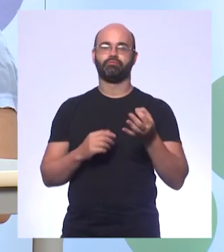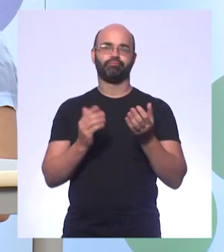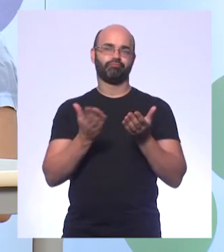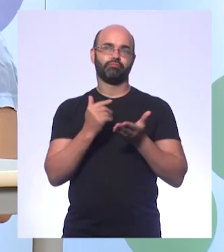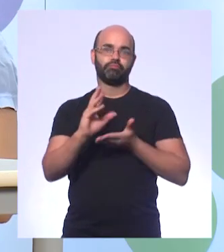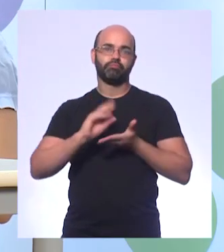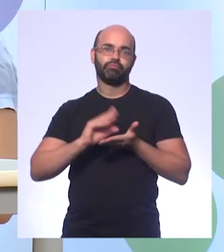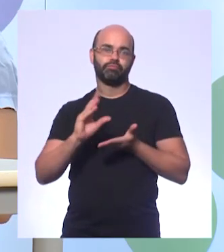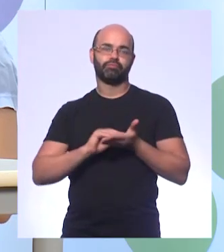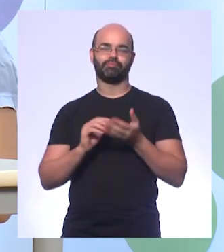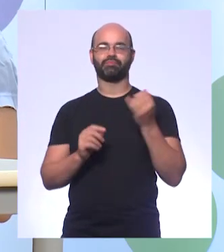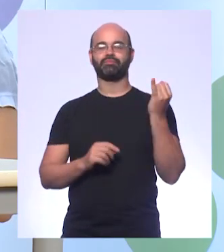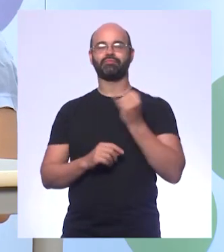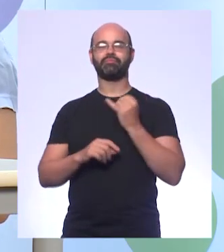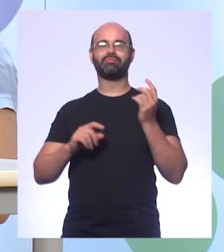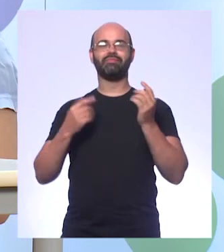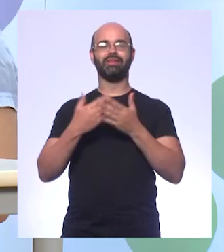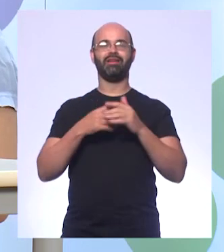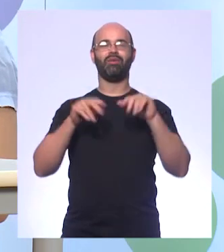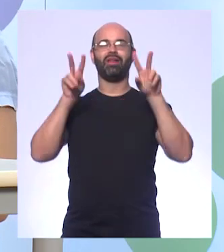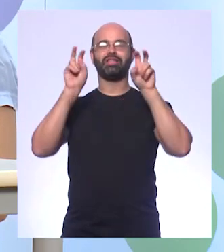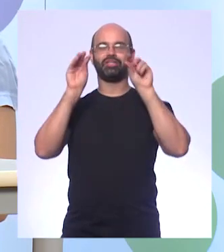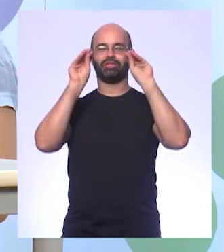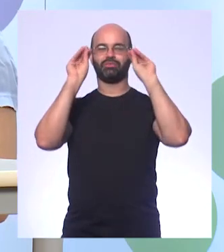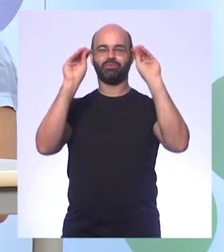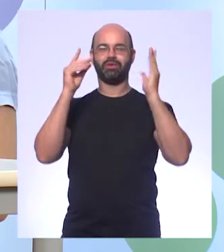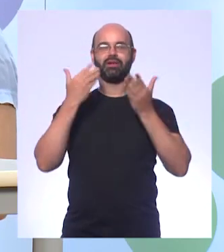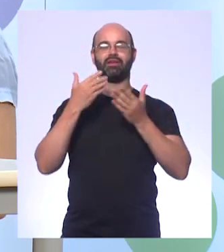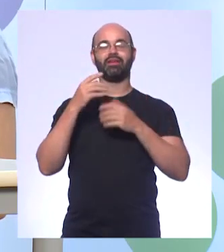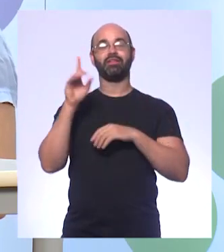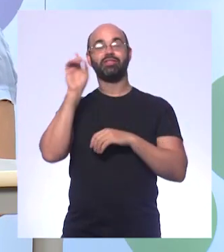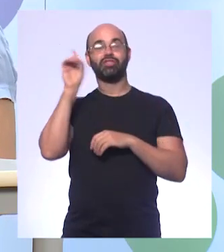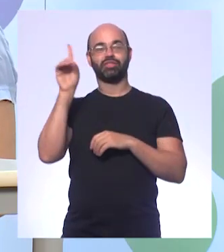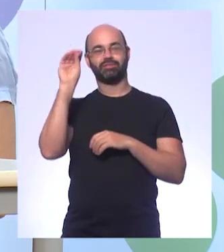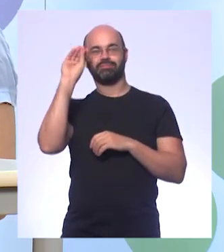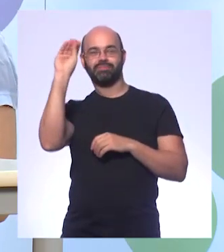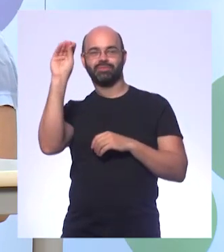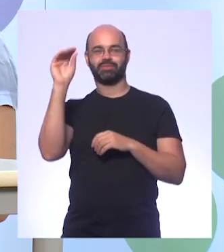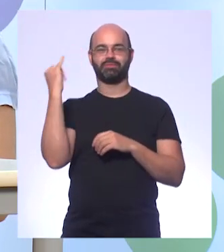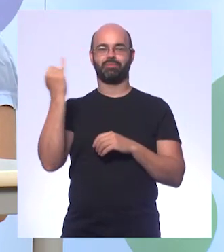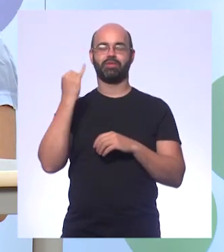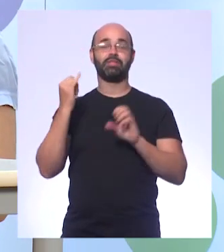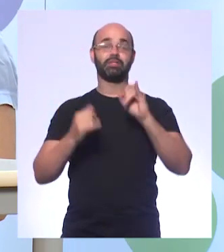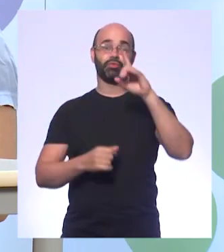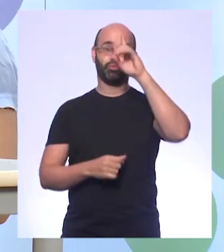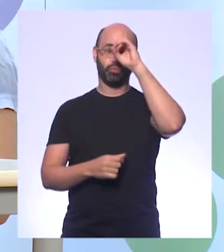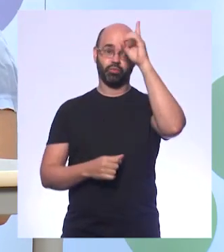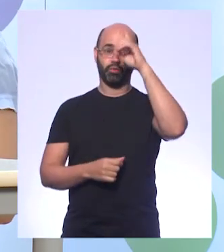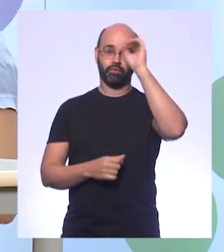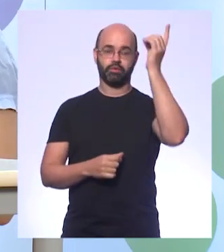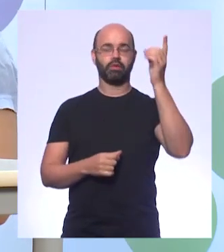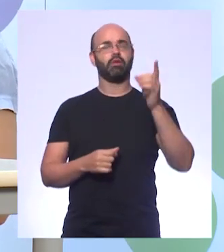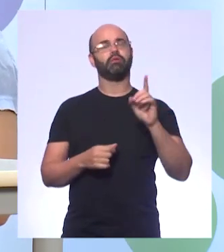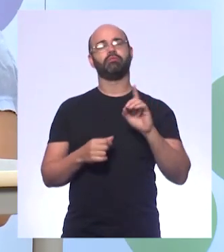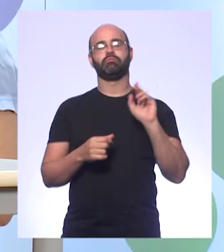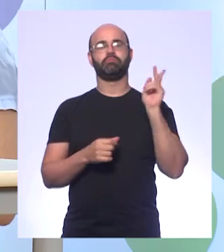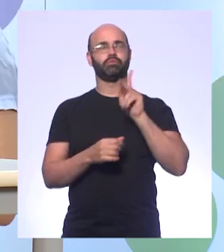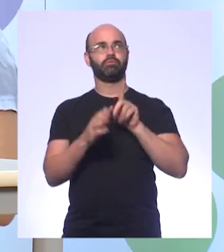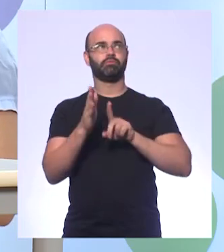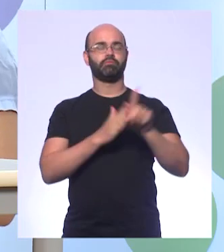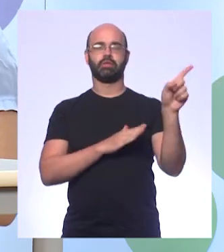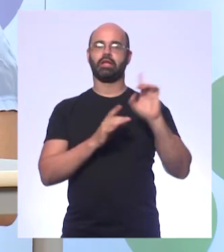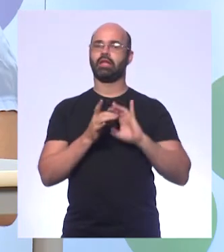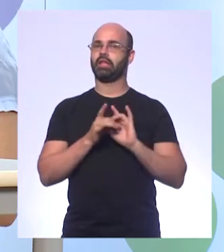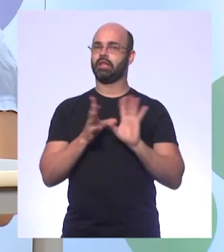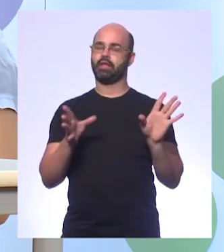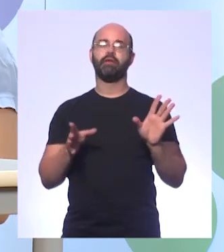anotar, sempre com o título da aula, com a data, e, em caso de dúvidas, né, questionem aí os professores que eles